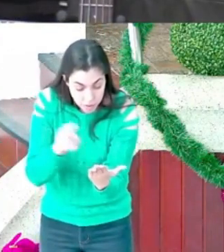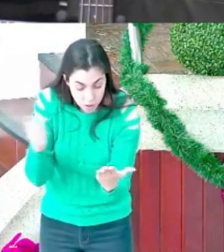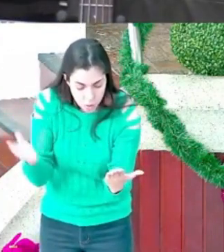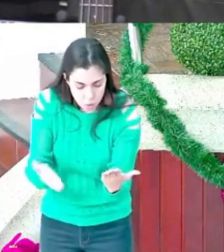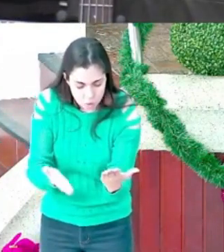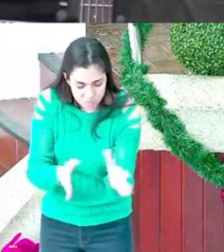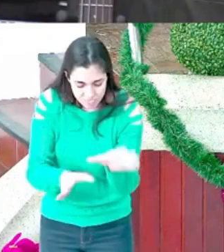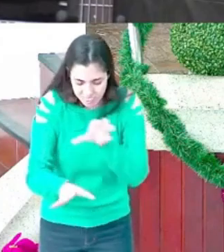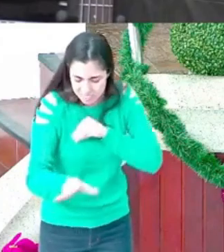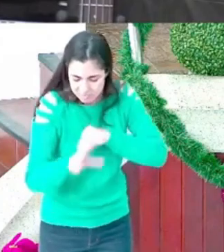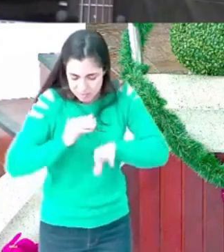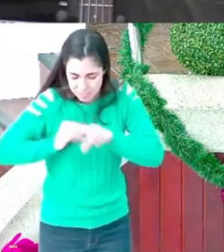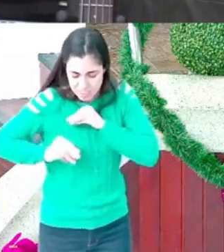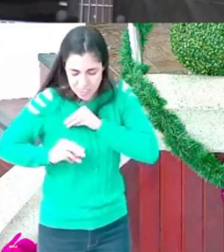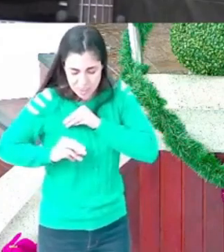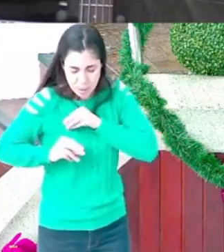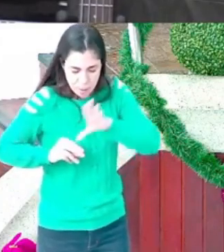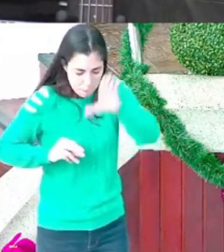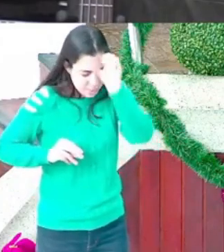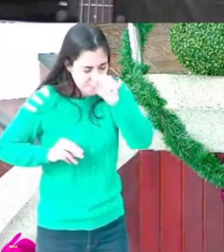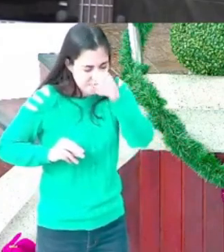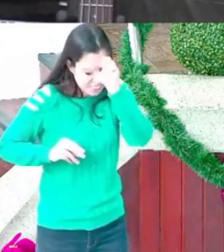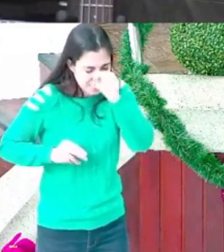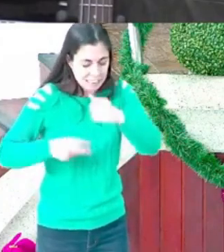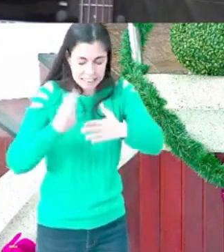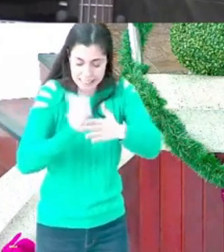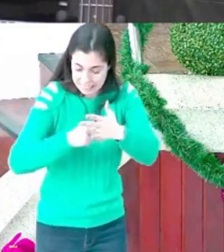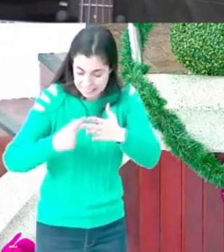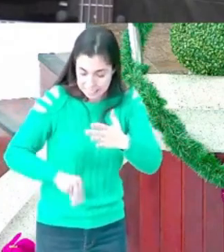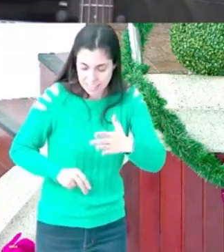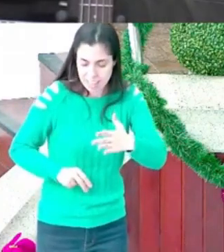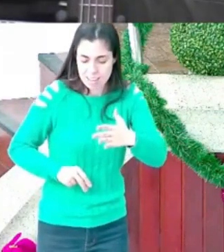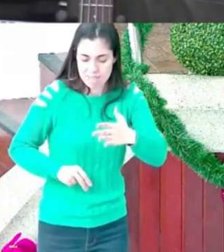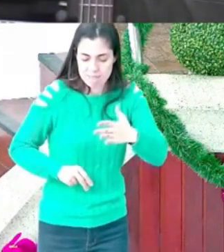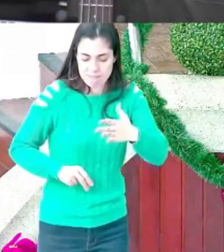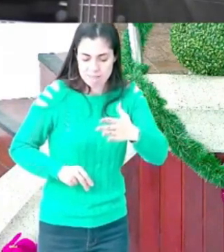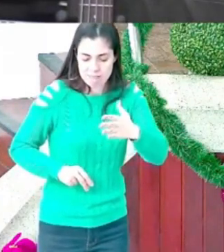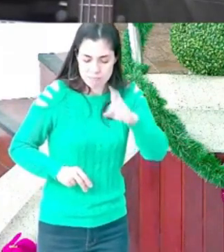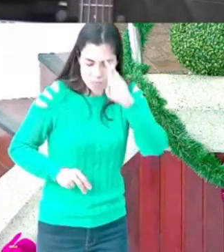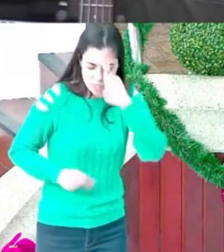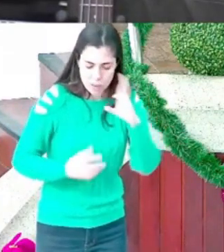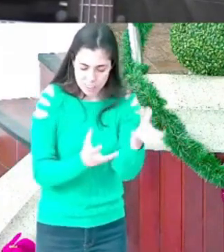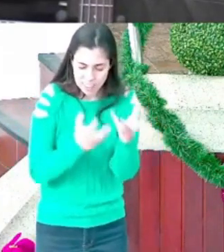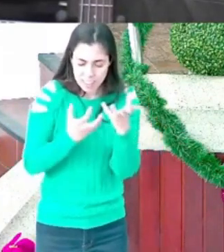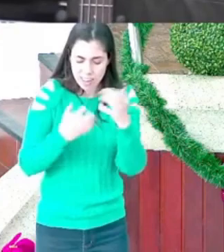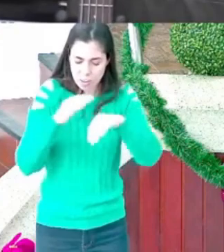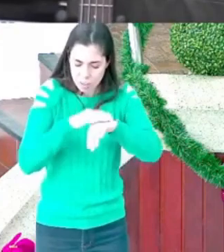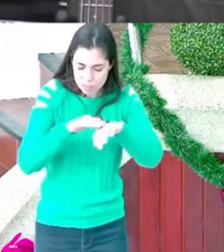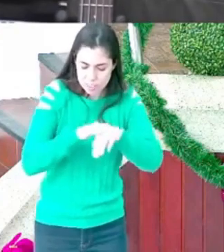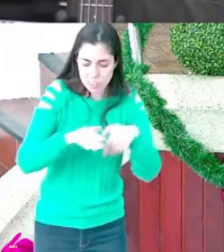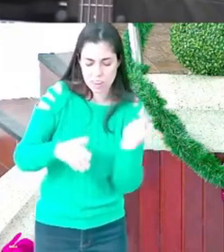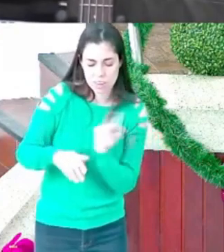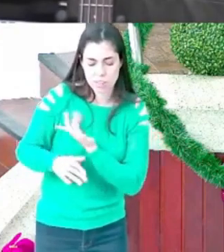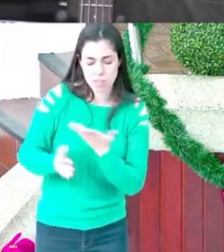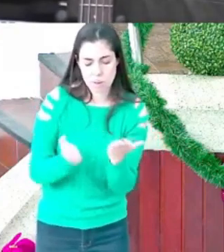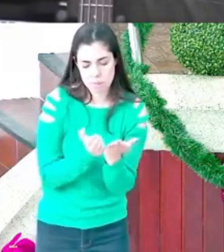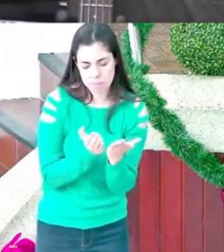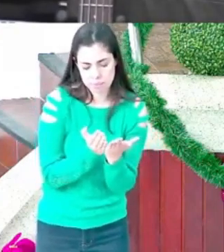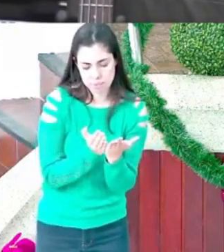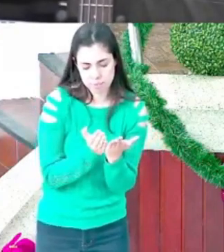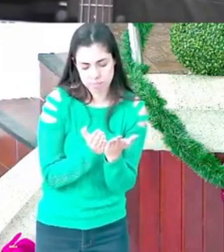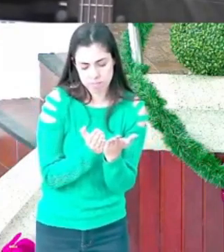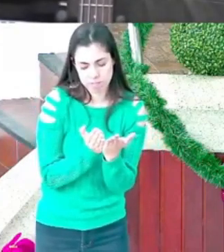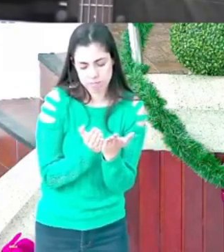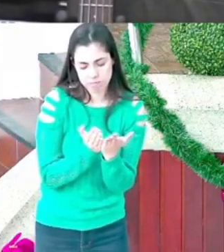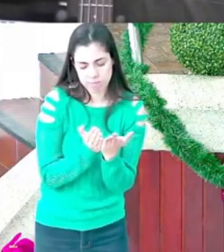nossos corações, anima-nos, corrige-nos, encoraja-nos, ó Deus, a pormos em